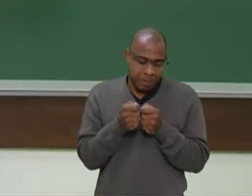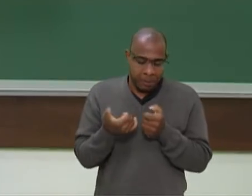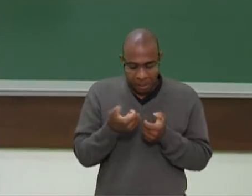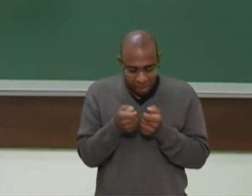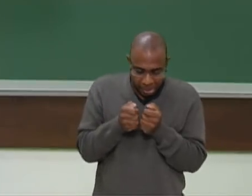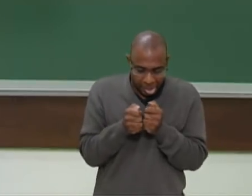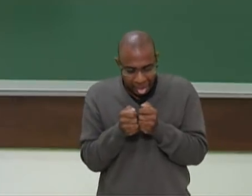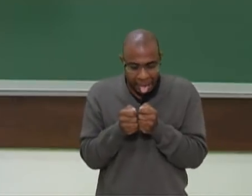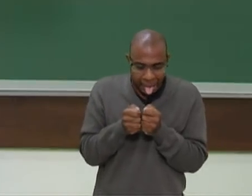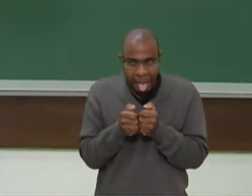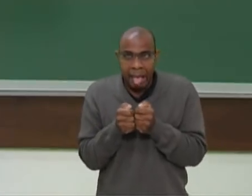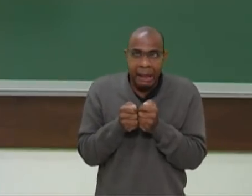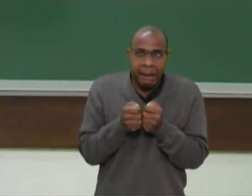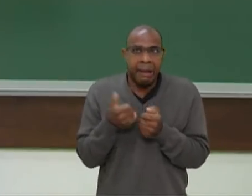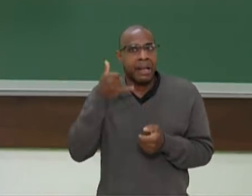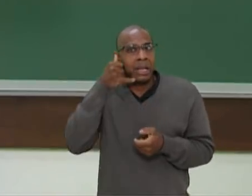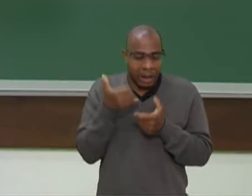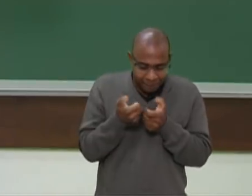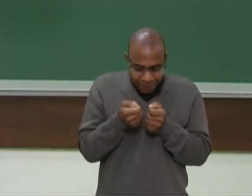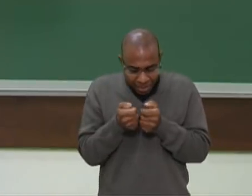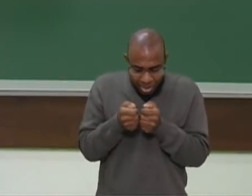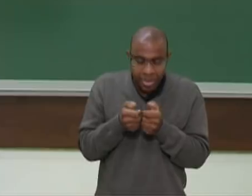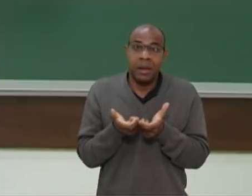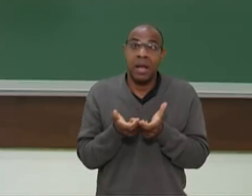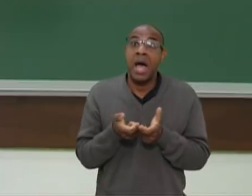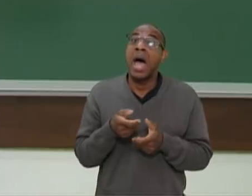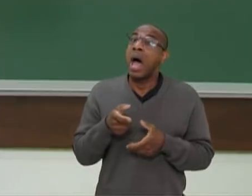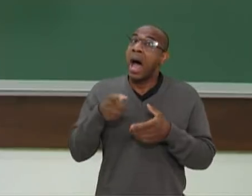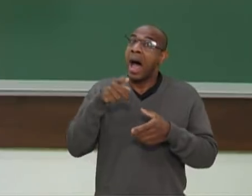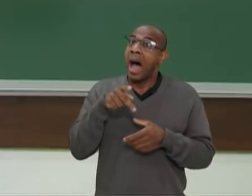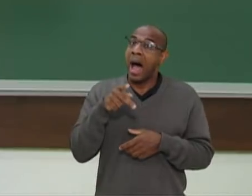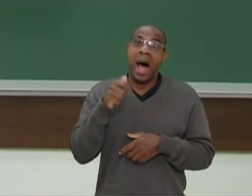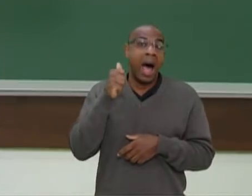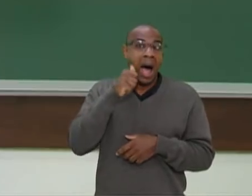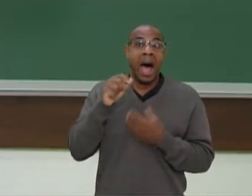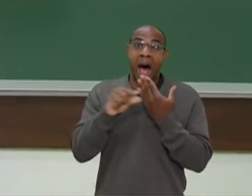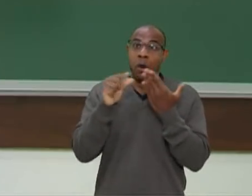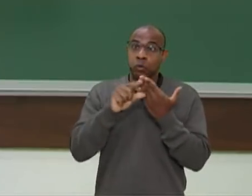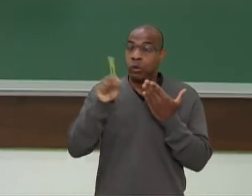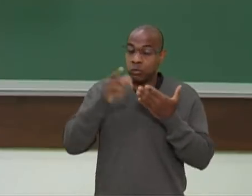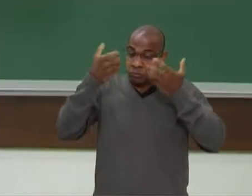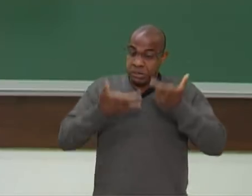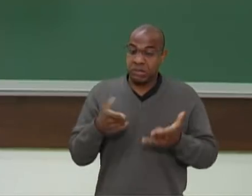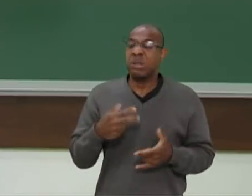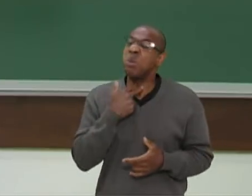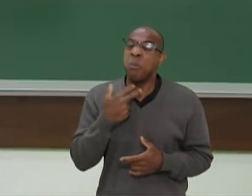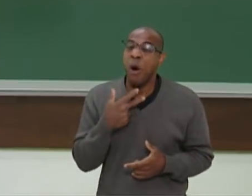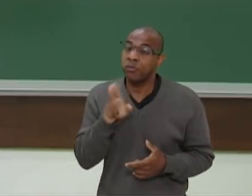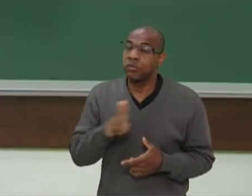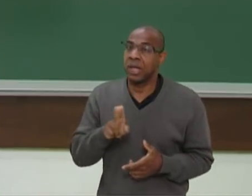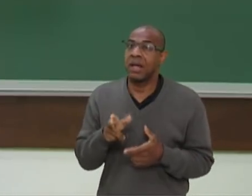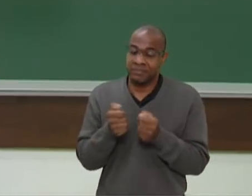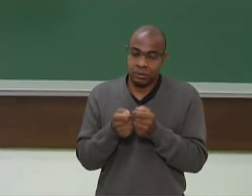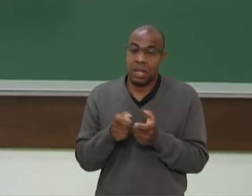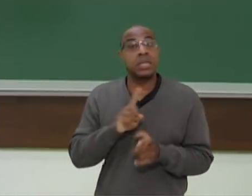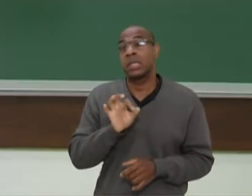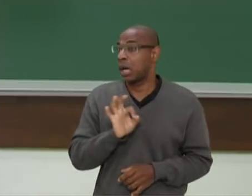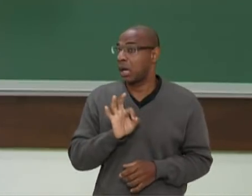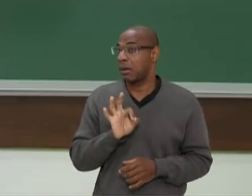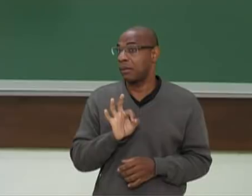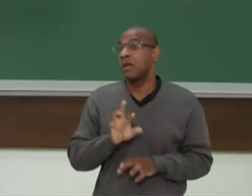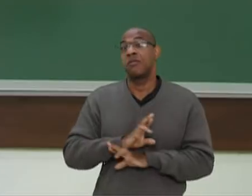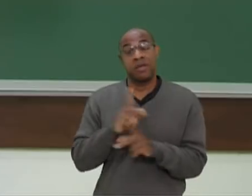redes sociais. Ela não está dizendo que você não pode usar celular. Ela está dizendo sim que esse